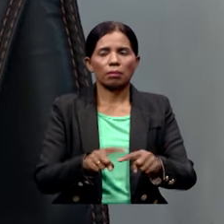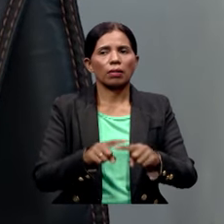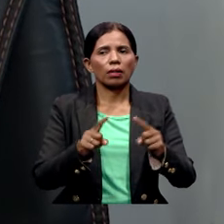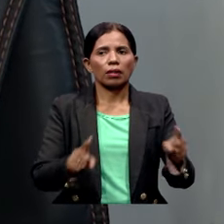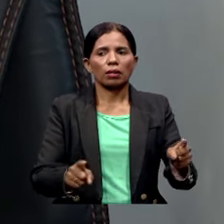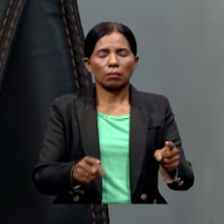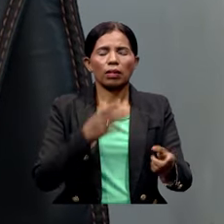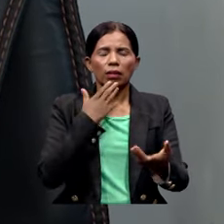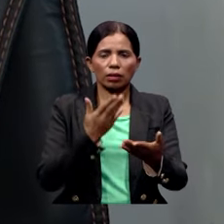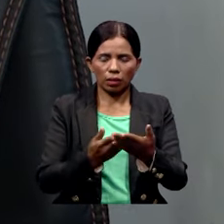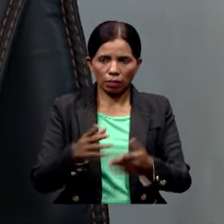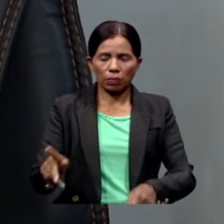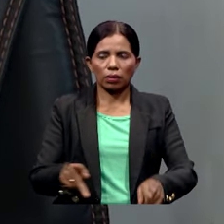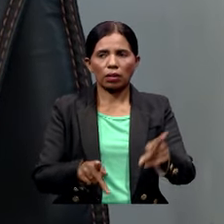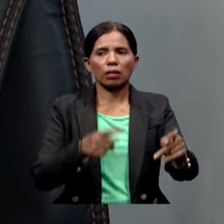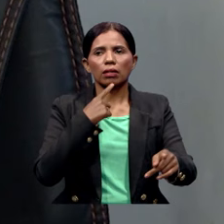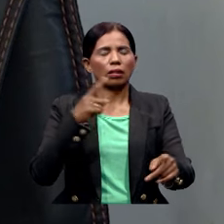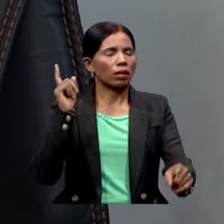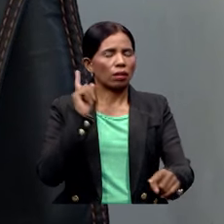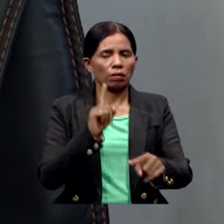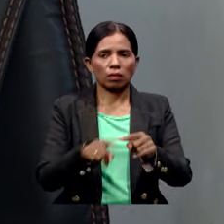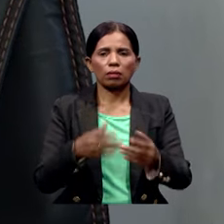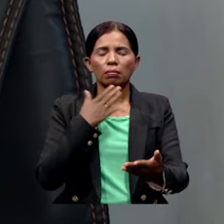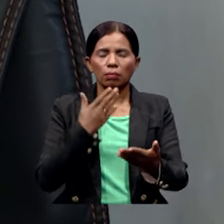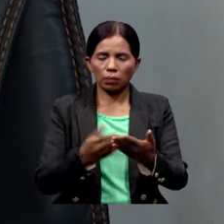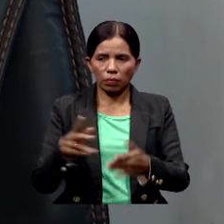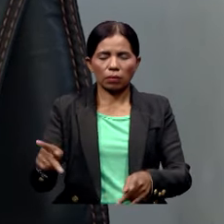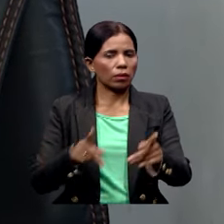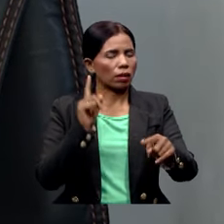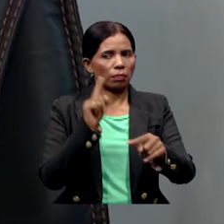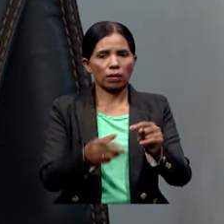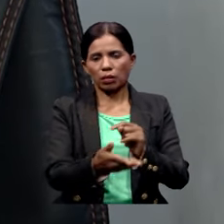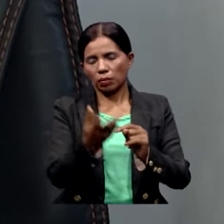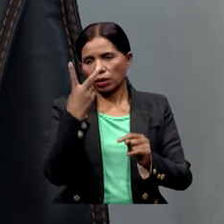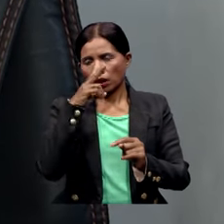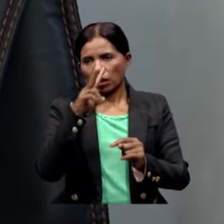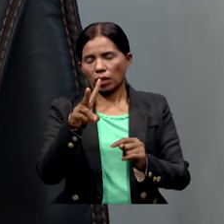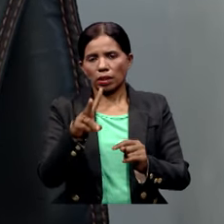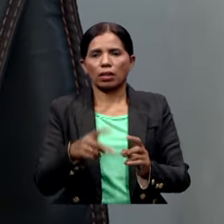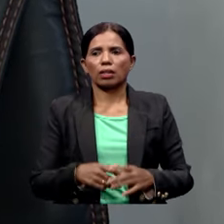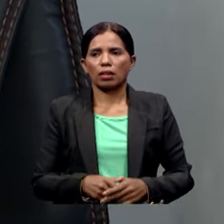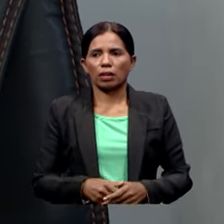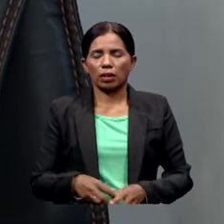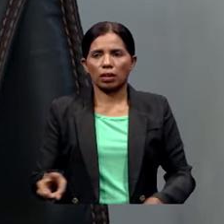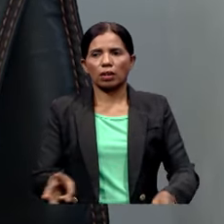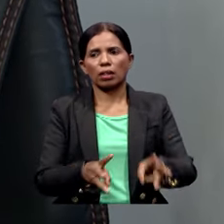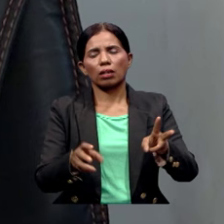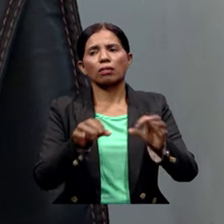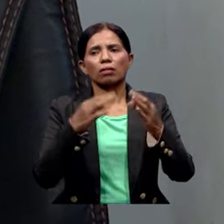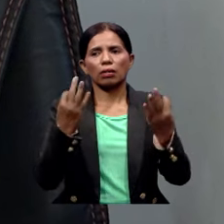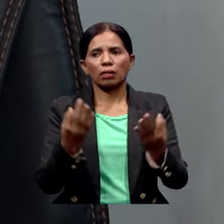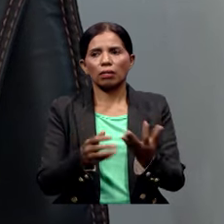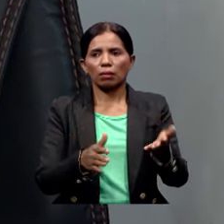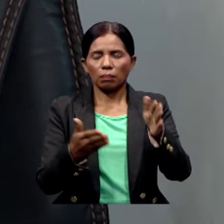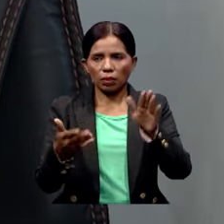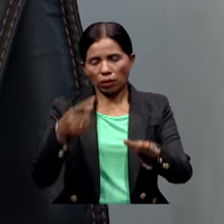bem público. Na bem mak de lolos ba bem público vemos la bele. E te bote de harere quando ia dalam balo que família balo mate